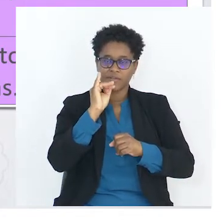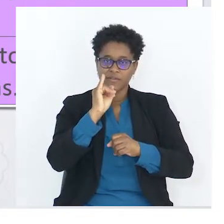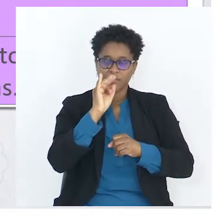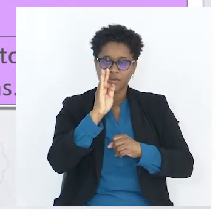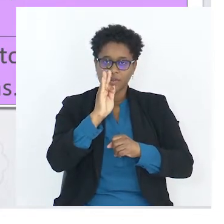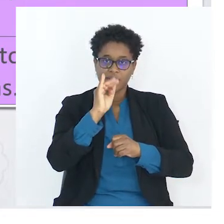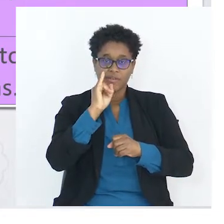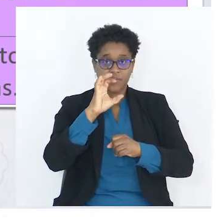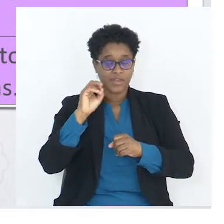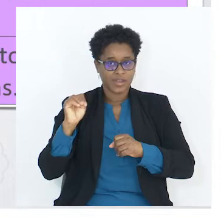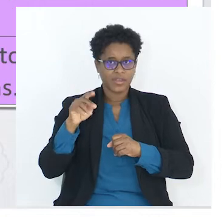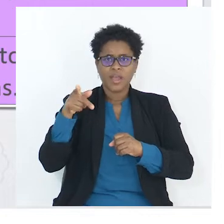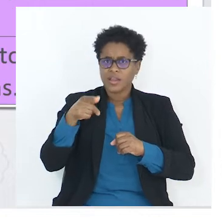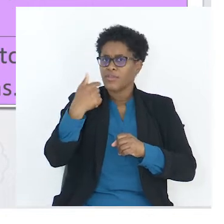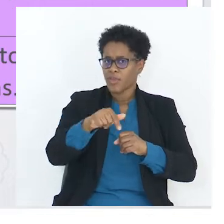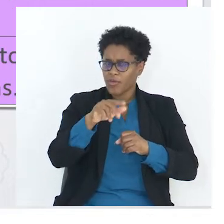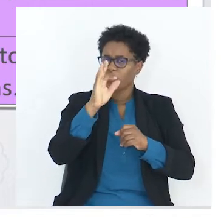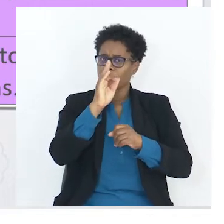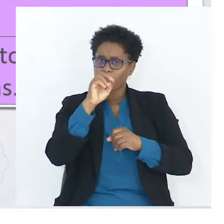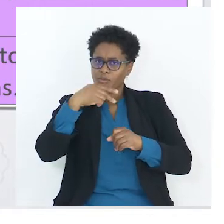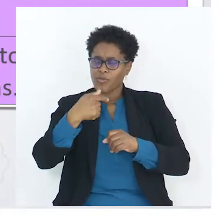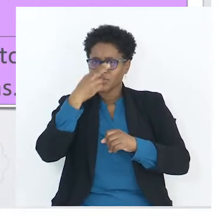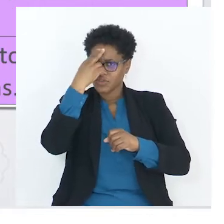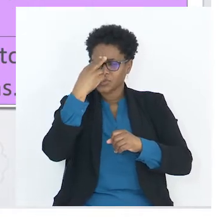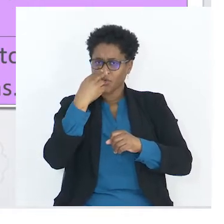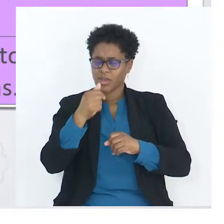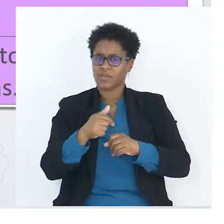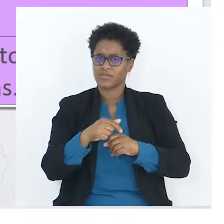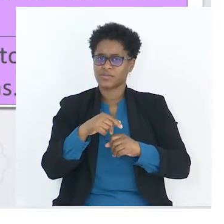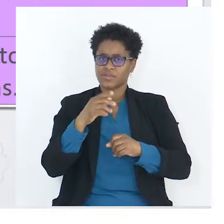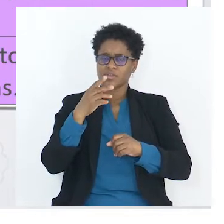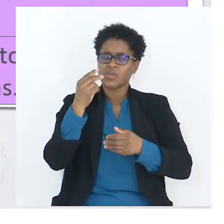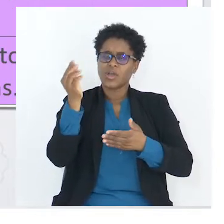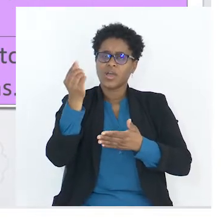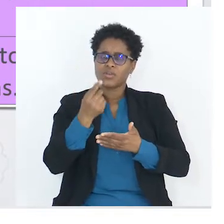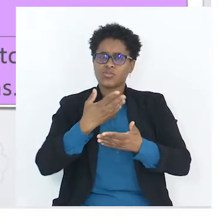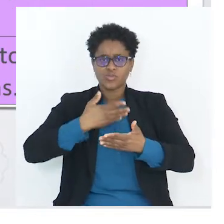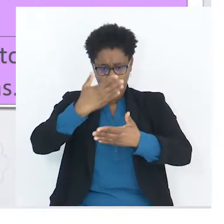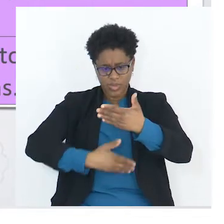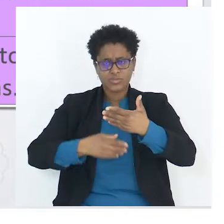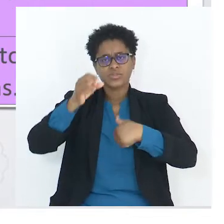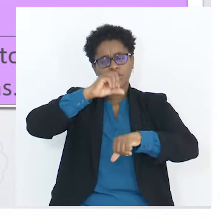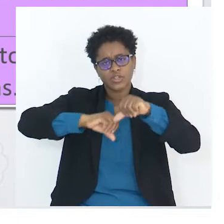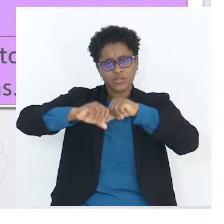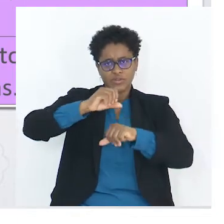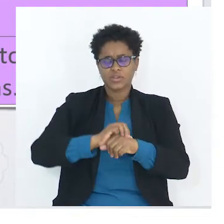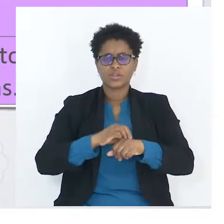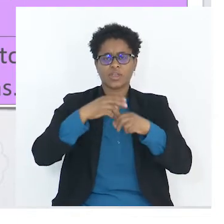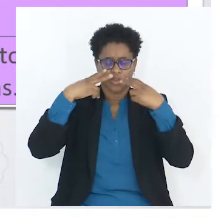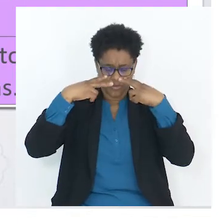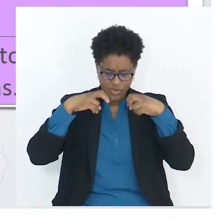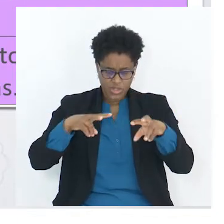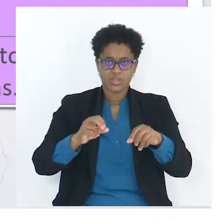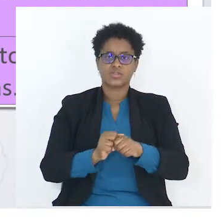fontes historiográficas, que são artigos científicos, as